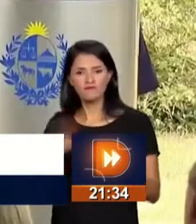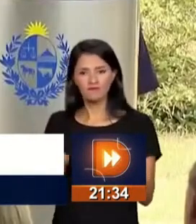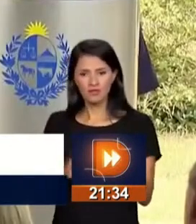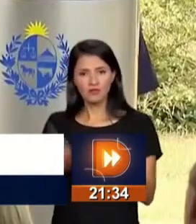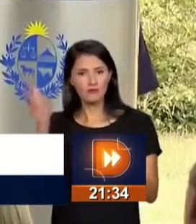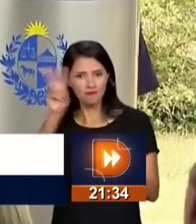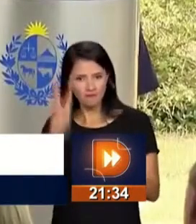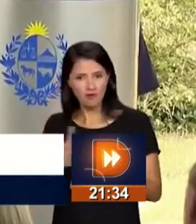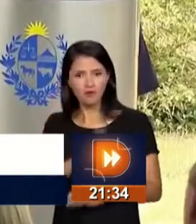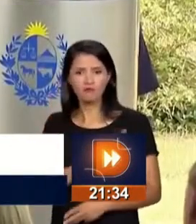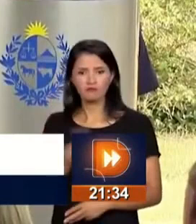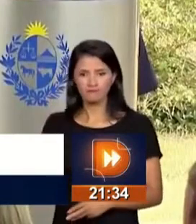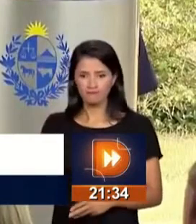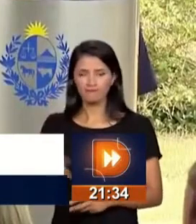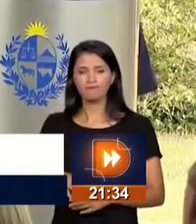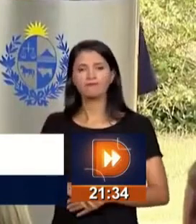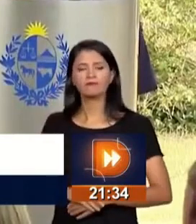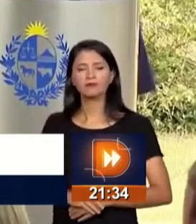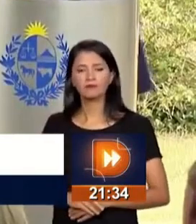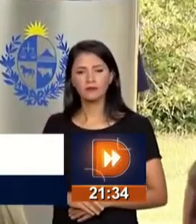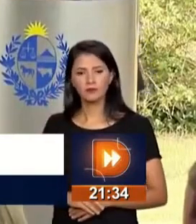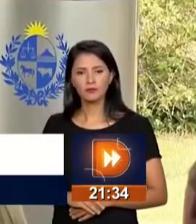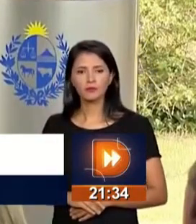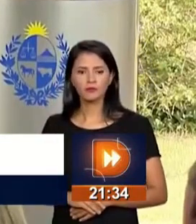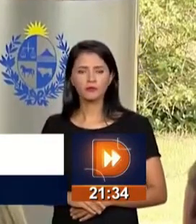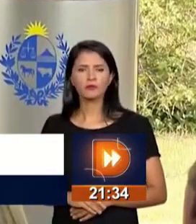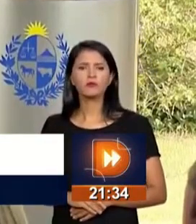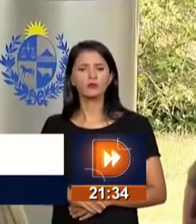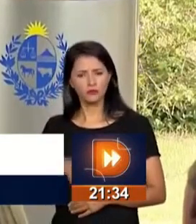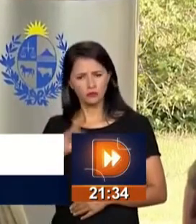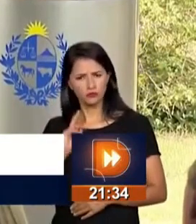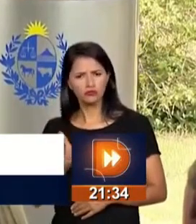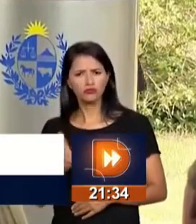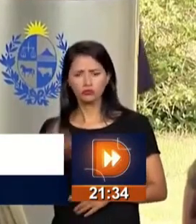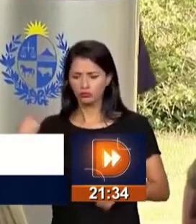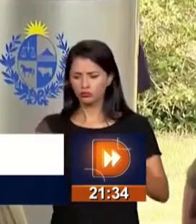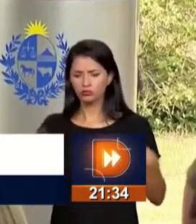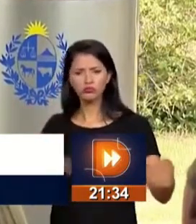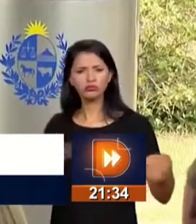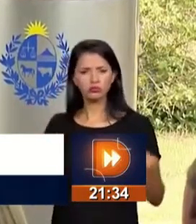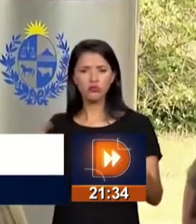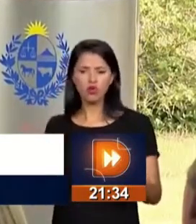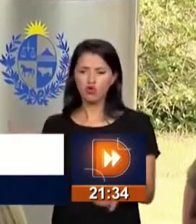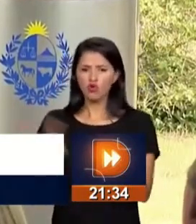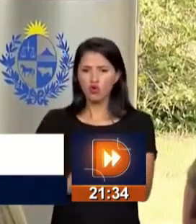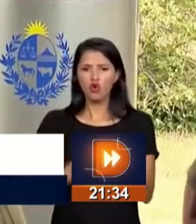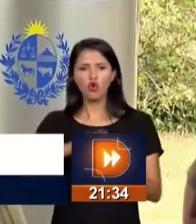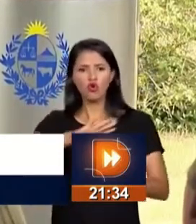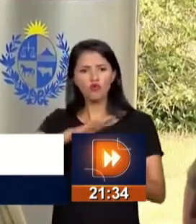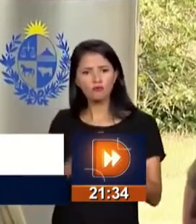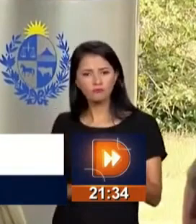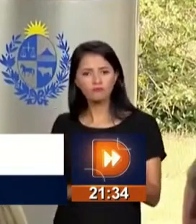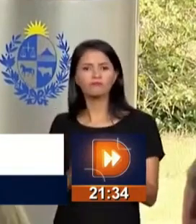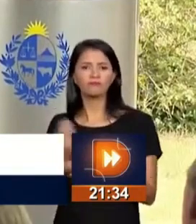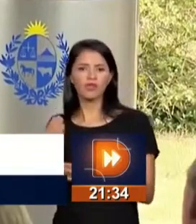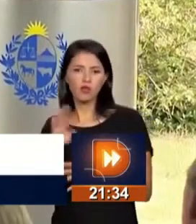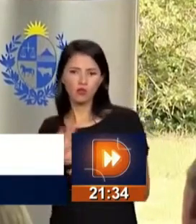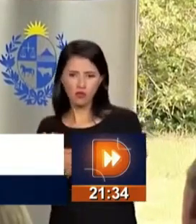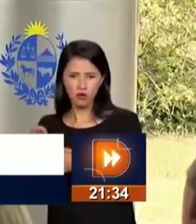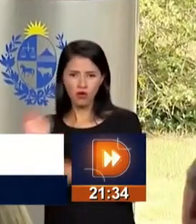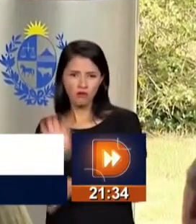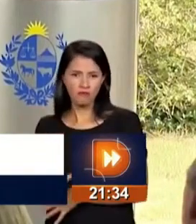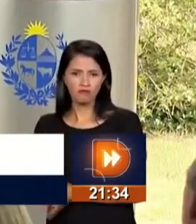as ideias do presidente uruguaio sobre o Mercosul e explicou as ideias que tem para promover a modernização do